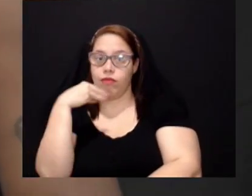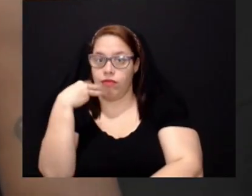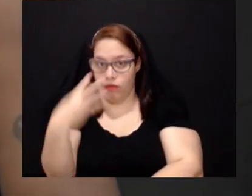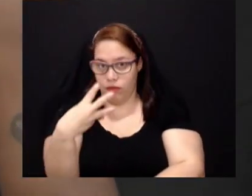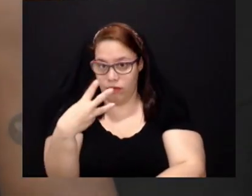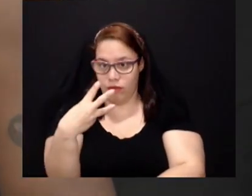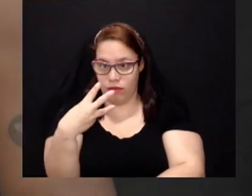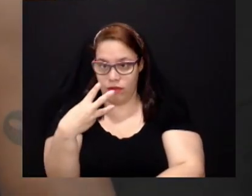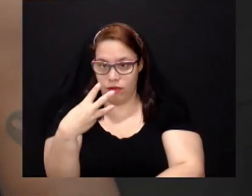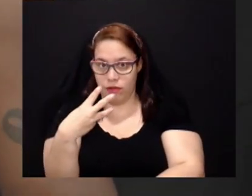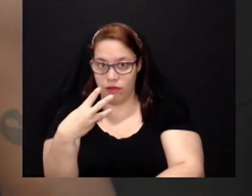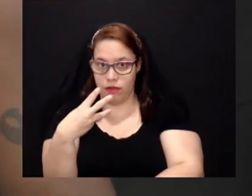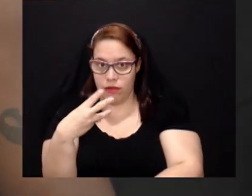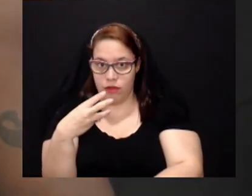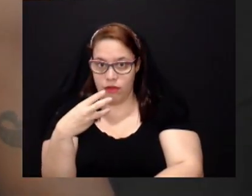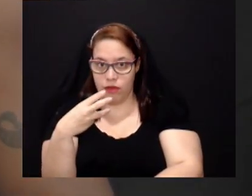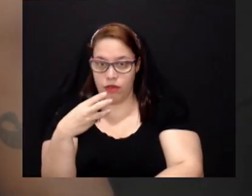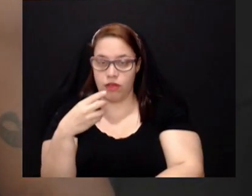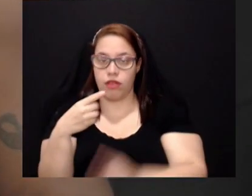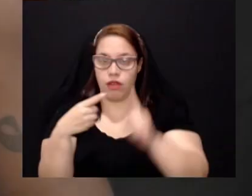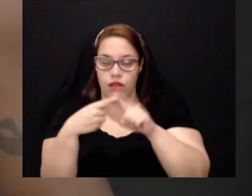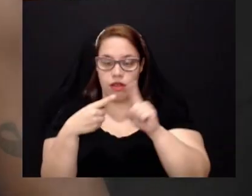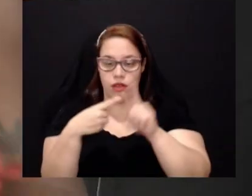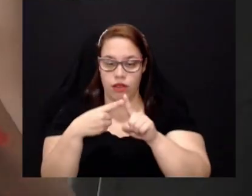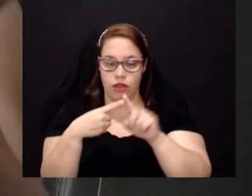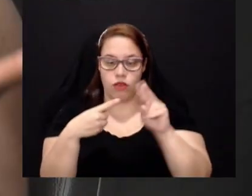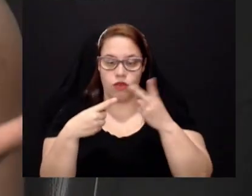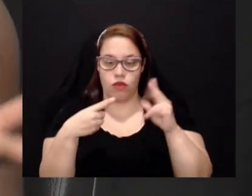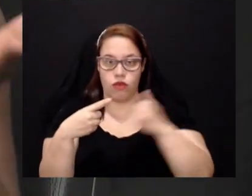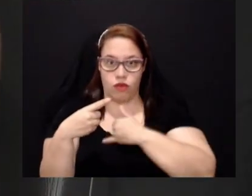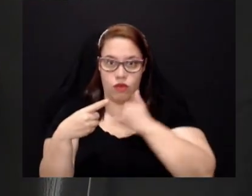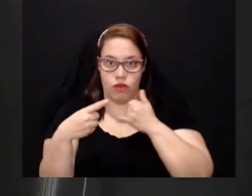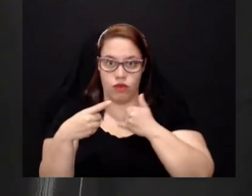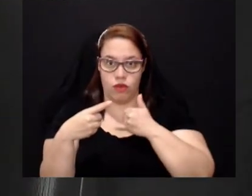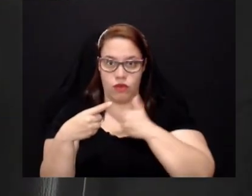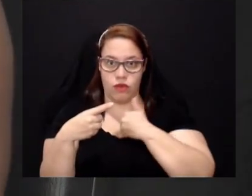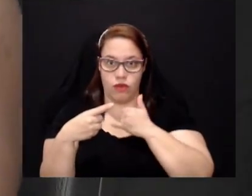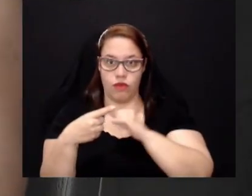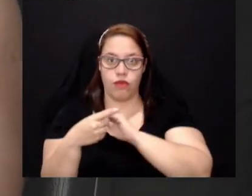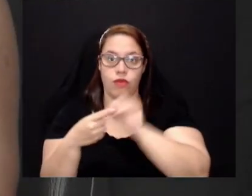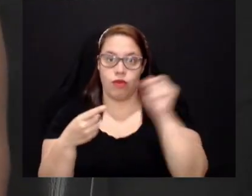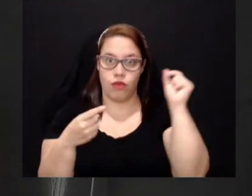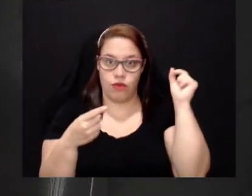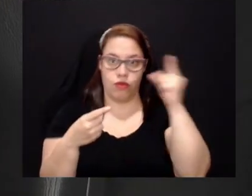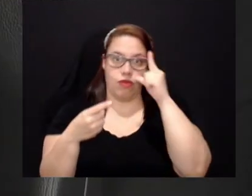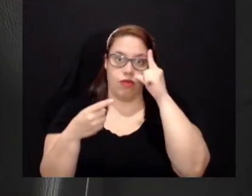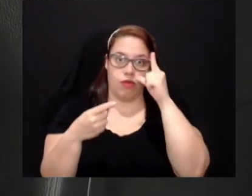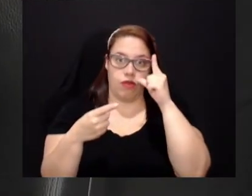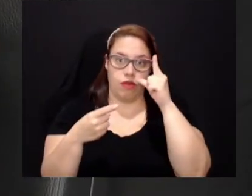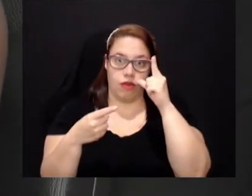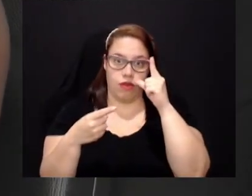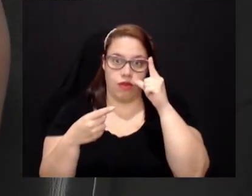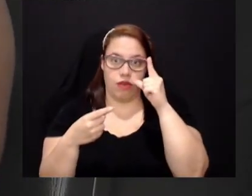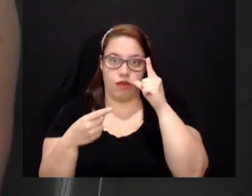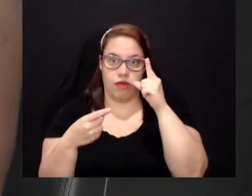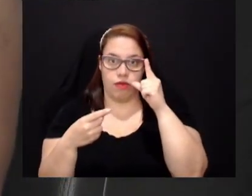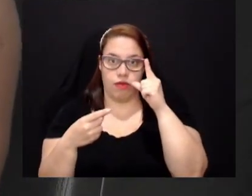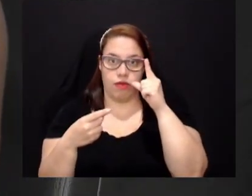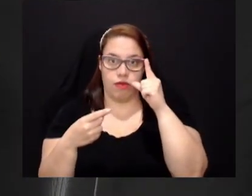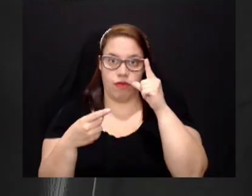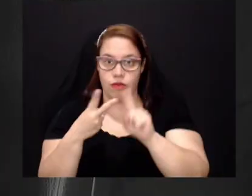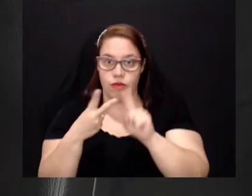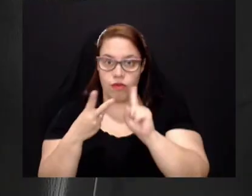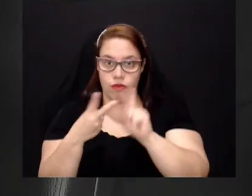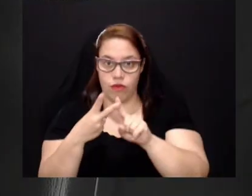Iori, 22 anos, minha vitalidade da luz, como é o significado do nome dele.